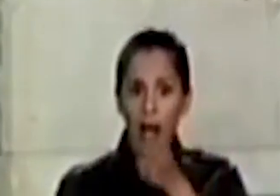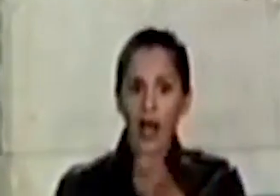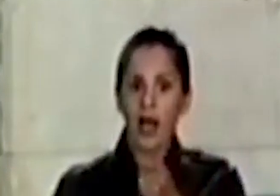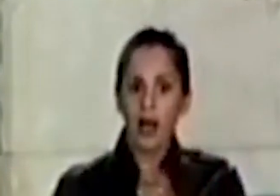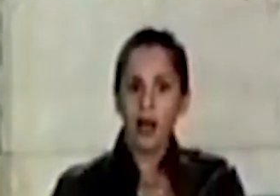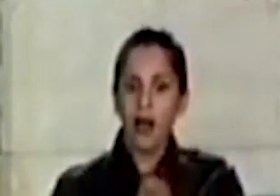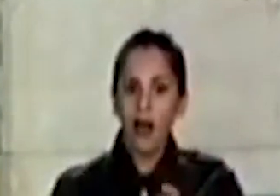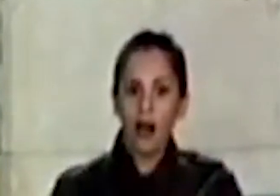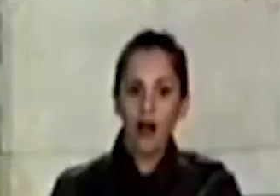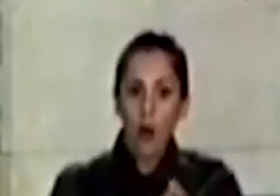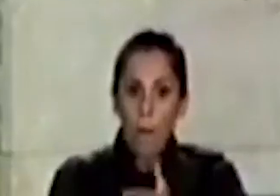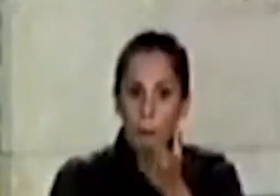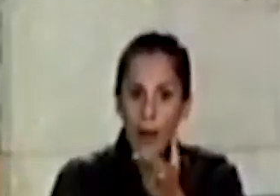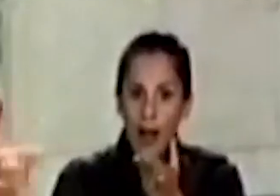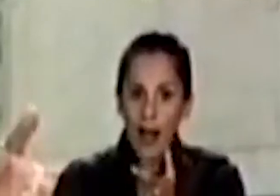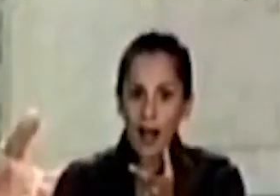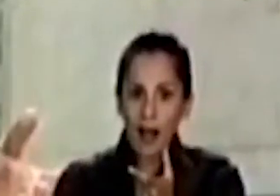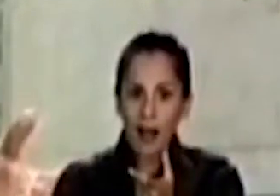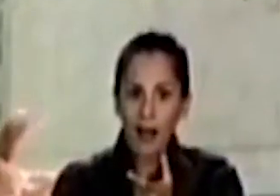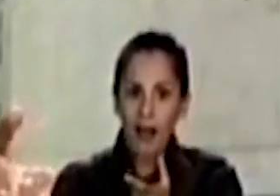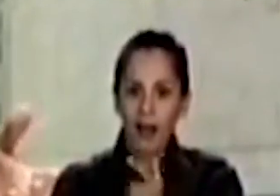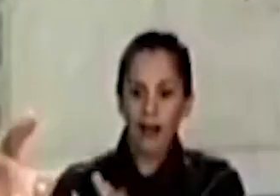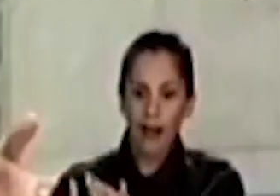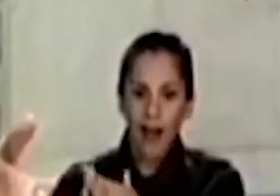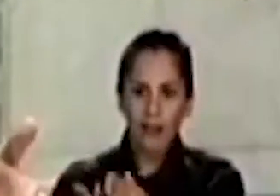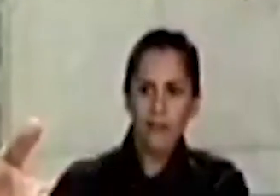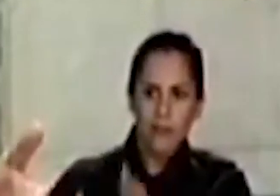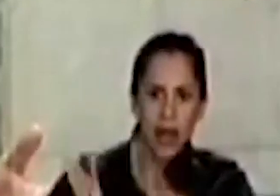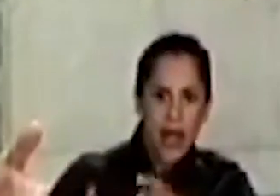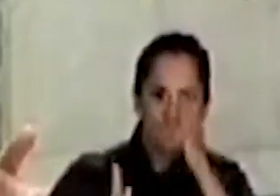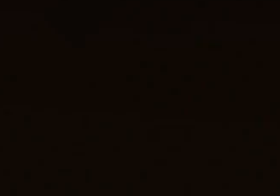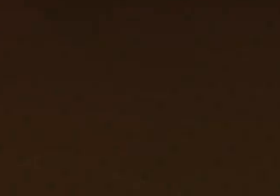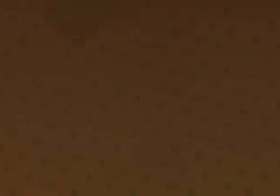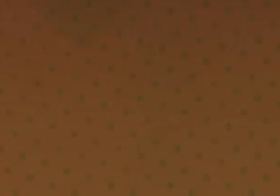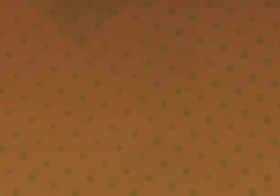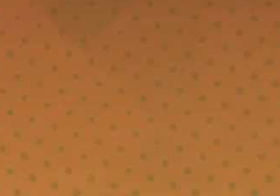disputar concessões em São Paulo. Ninguém se prontificou, ninguém levantou a mão.